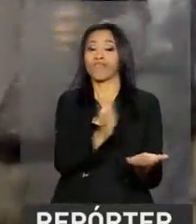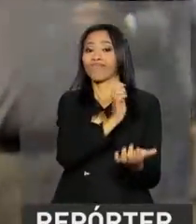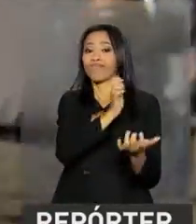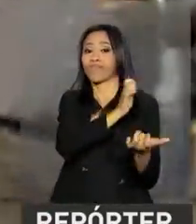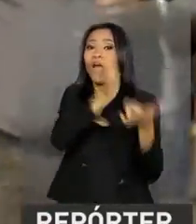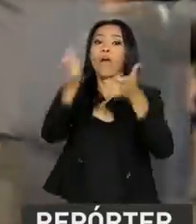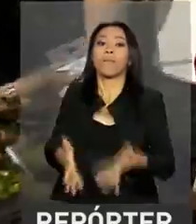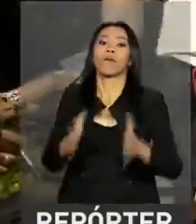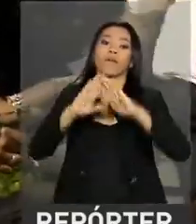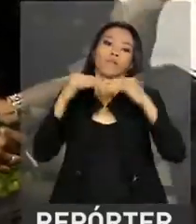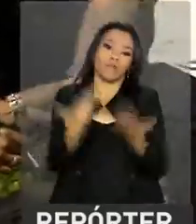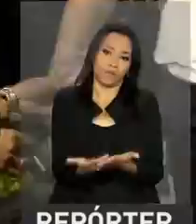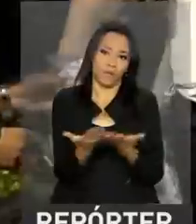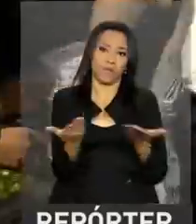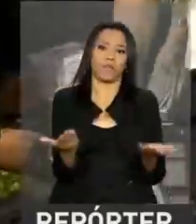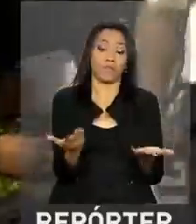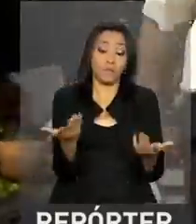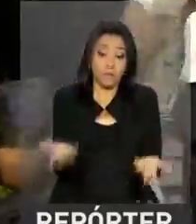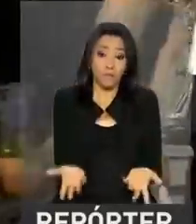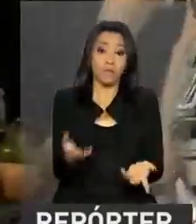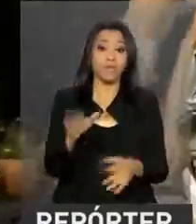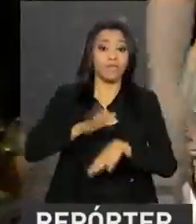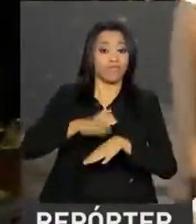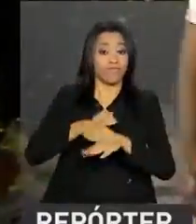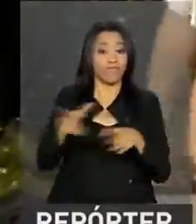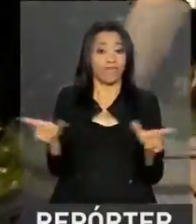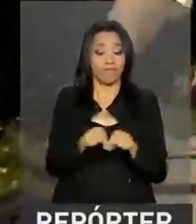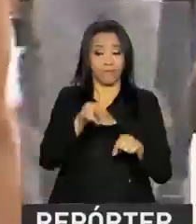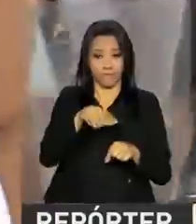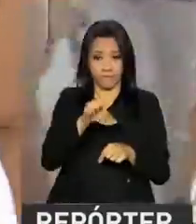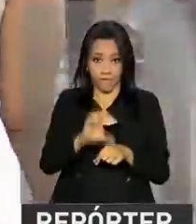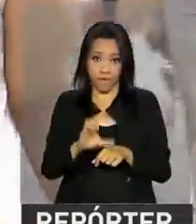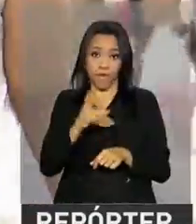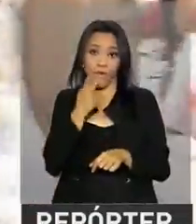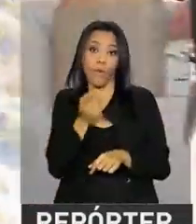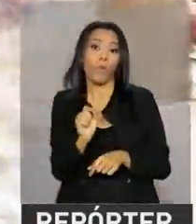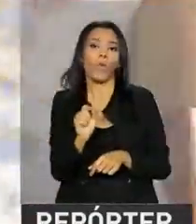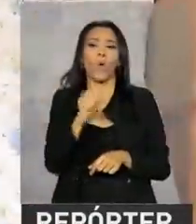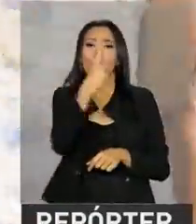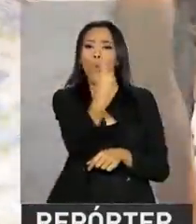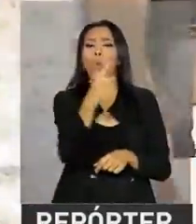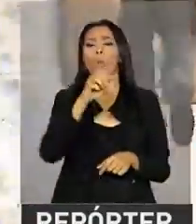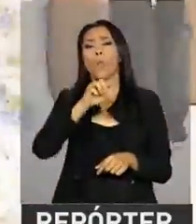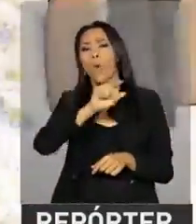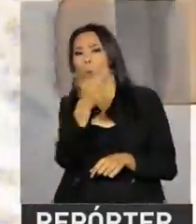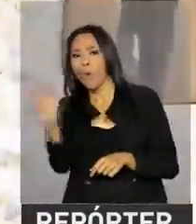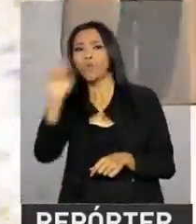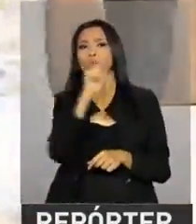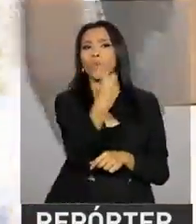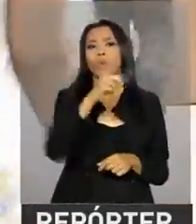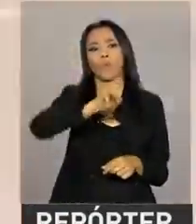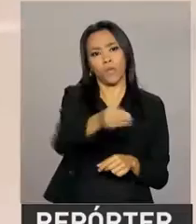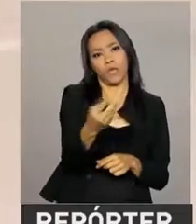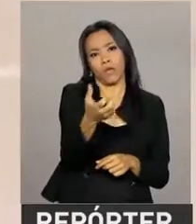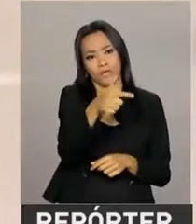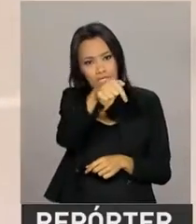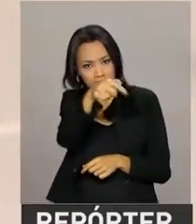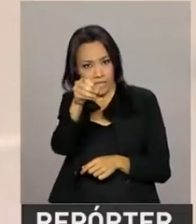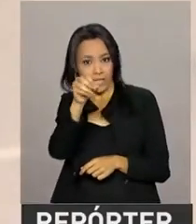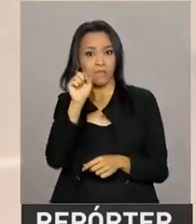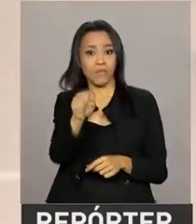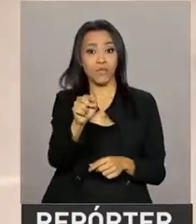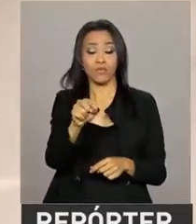da escola. Ainda de acordo com o Ministério da Educação, outros 1.700.000 jovens